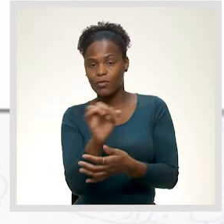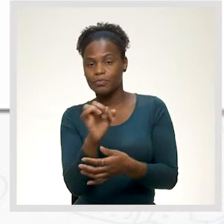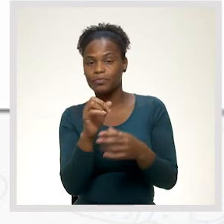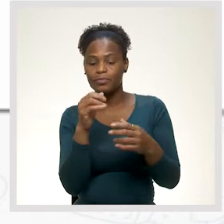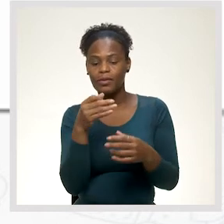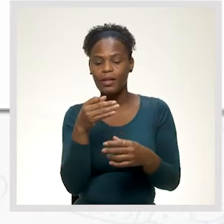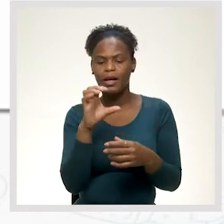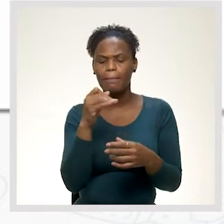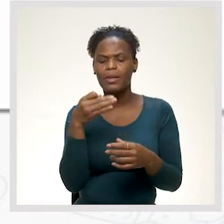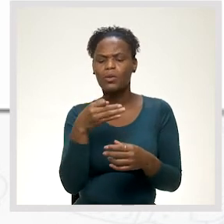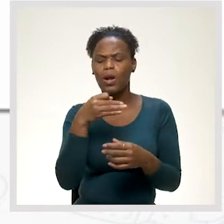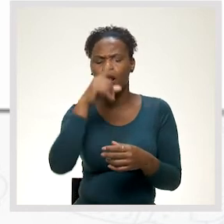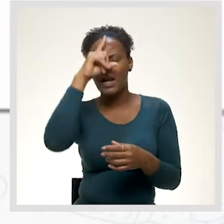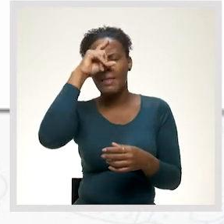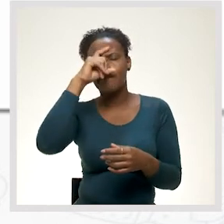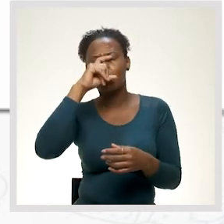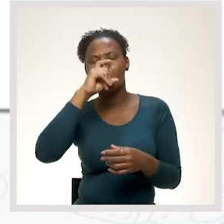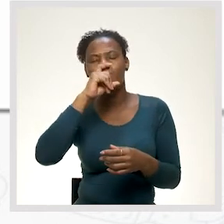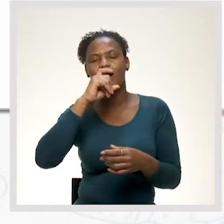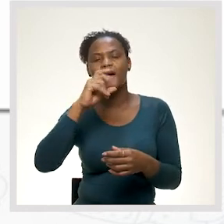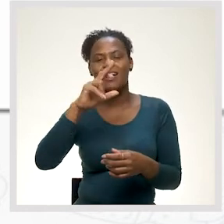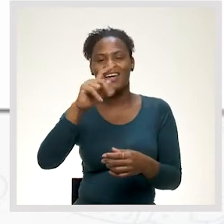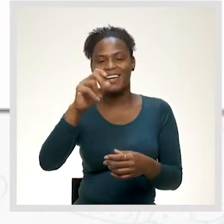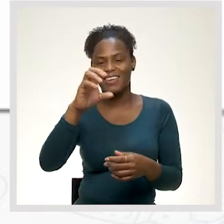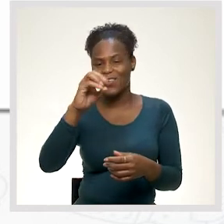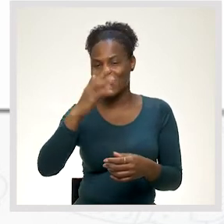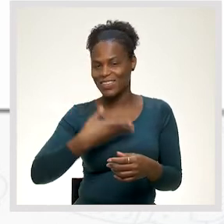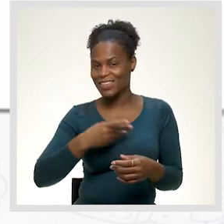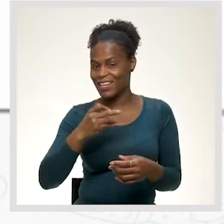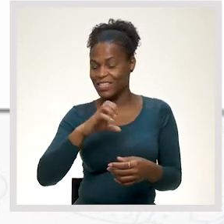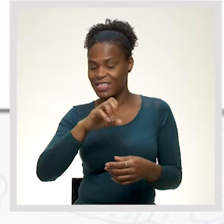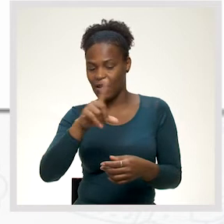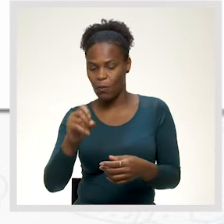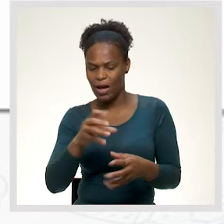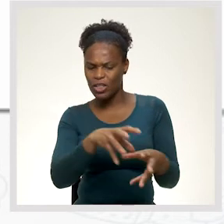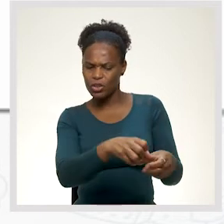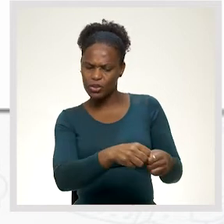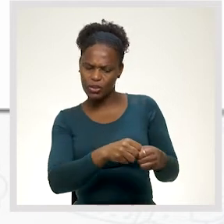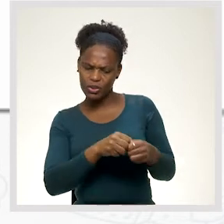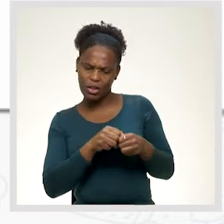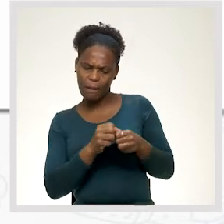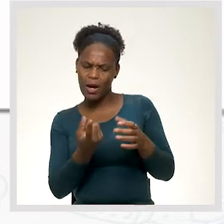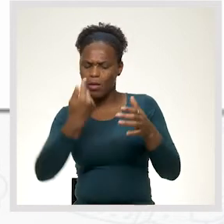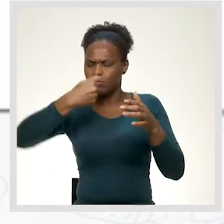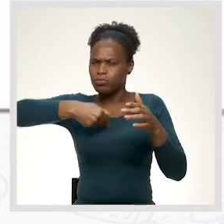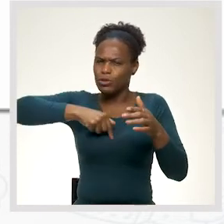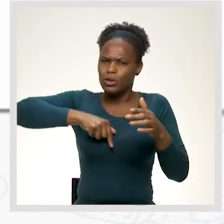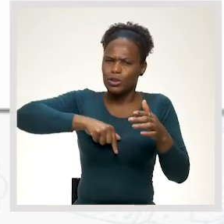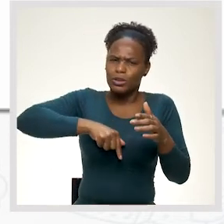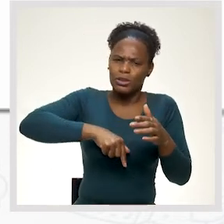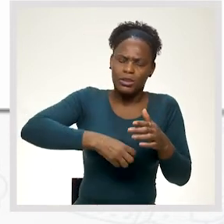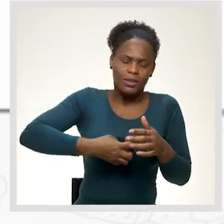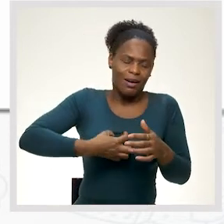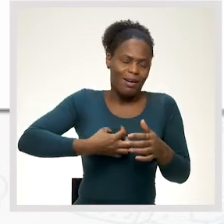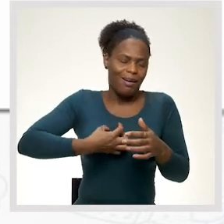capítulo intitulado Recordações. Arrastava-me para o ermo o sentimento íntimo, o sentimento de